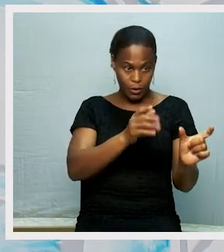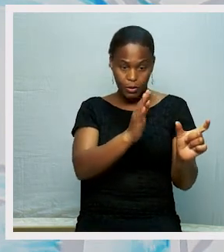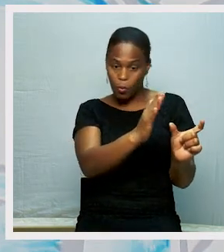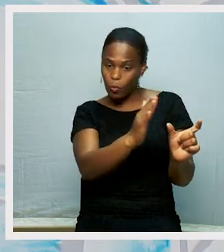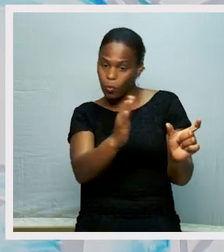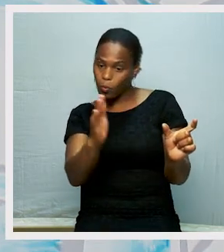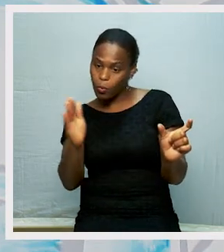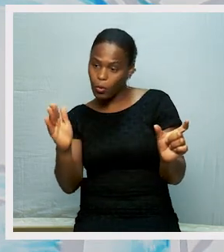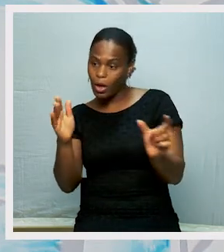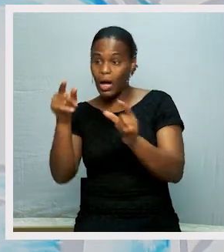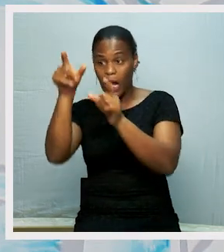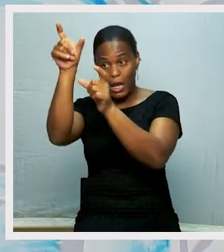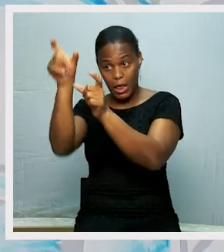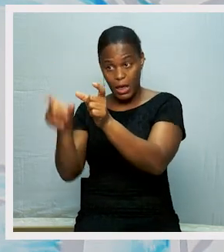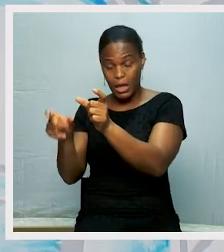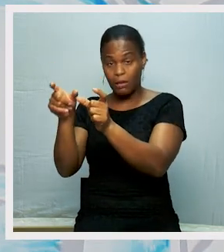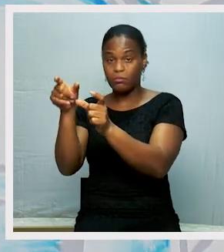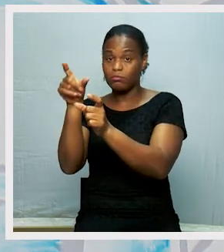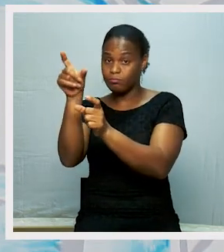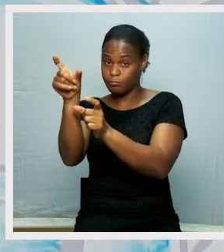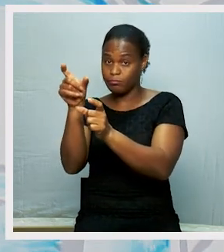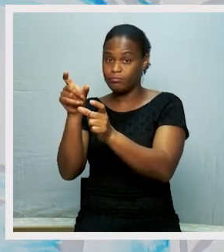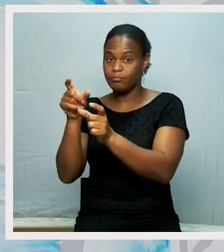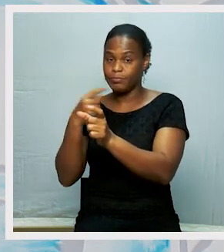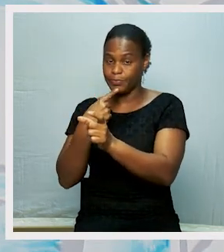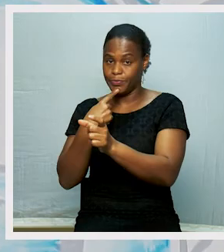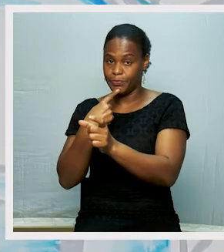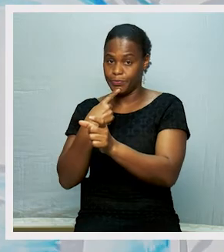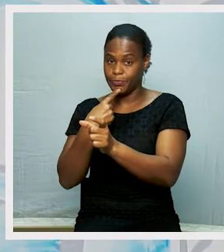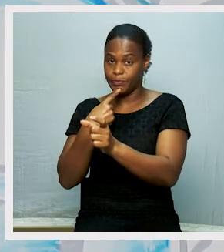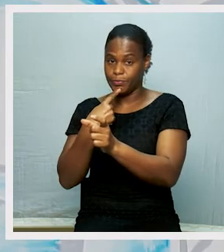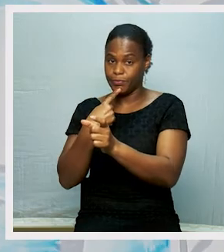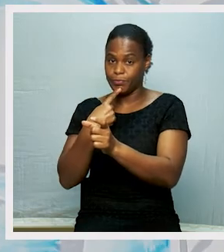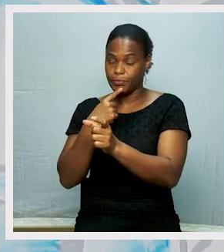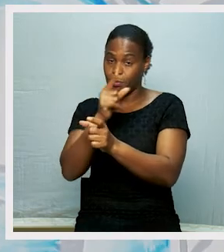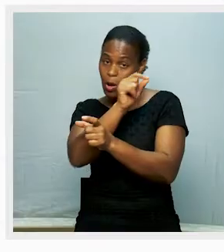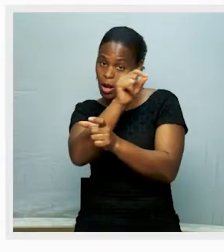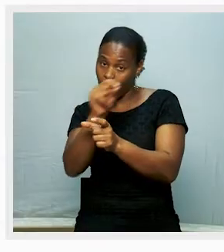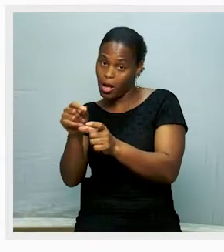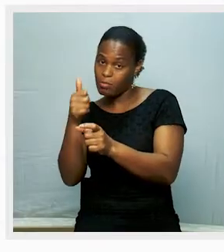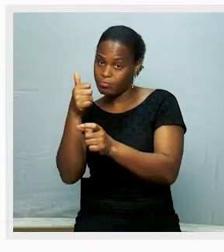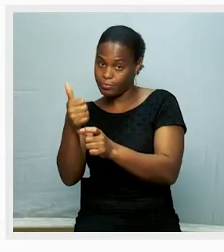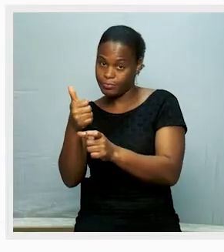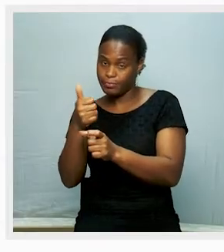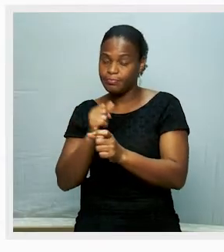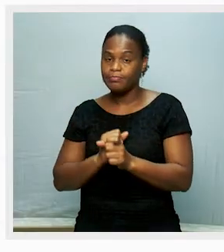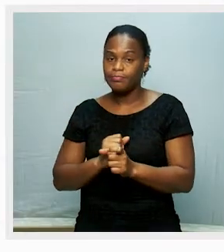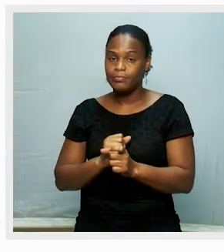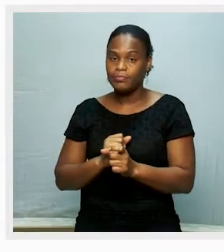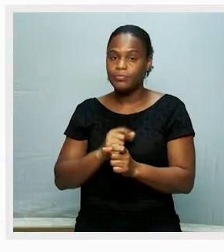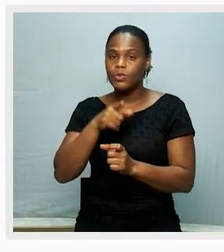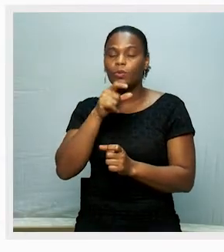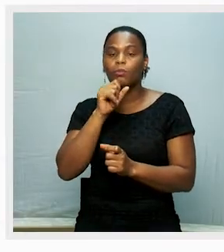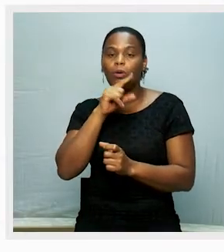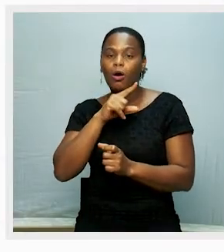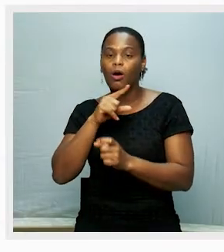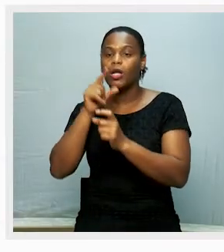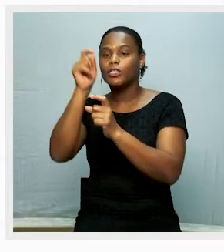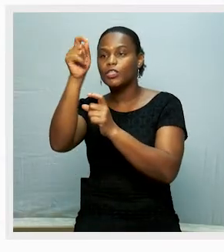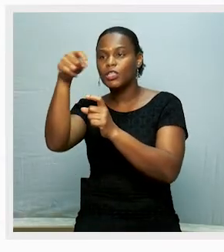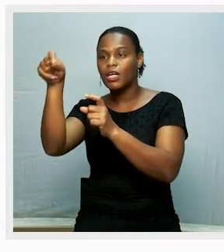a ligação correta. Podem